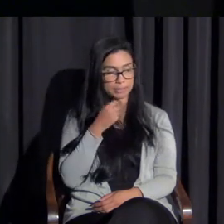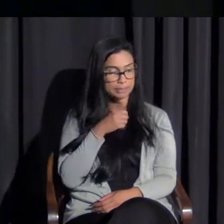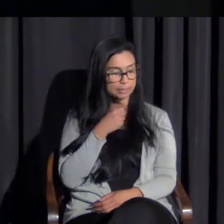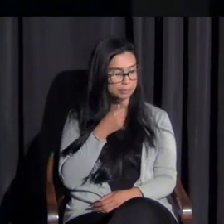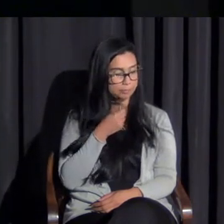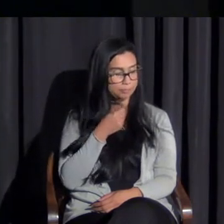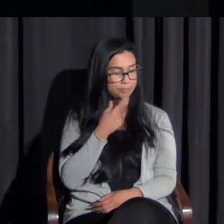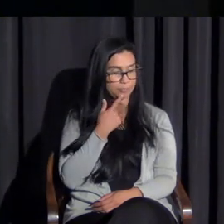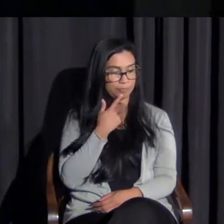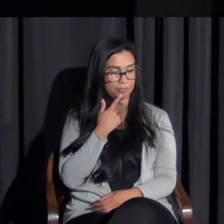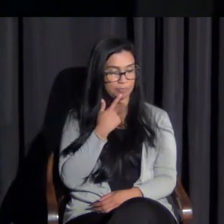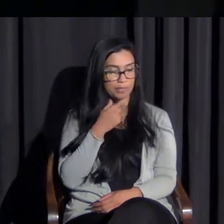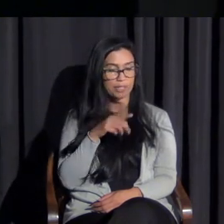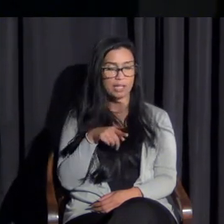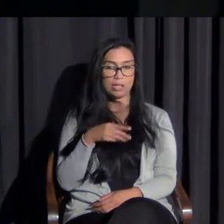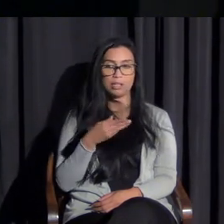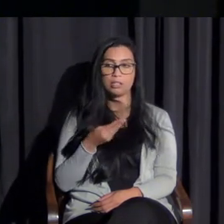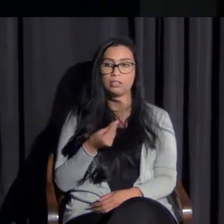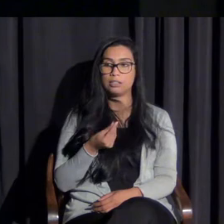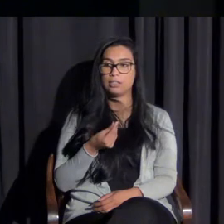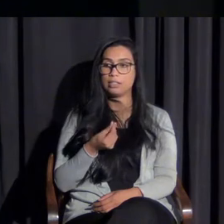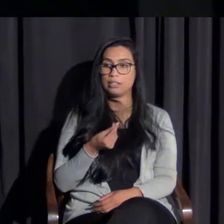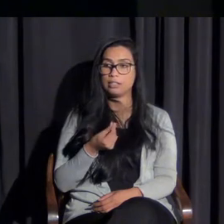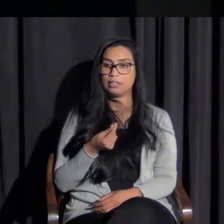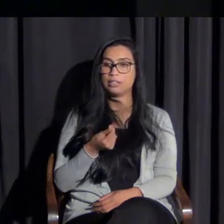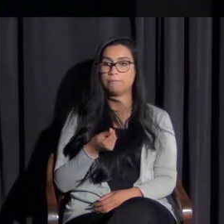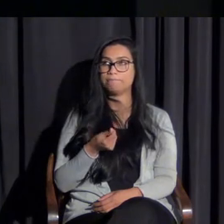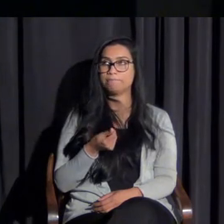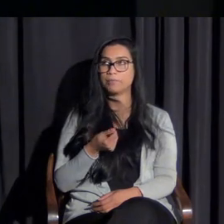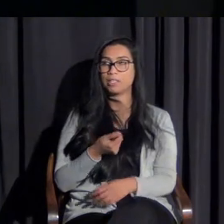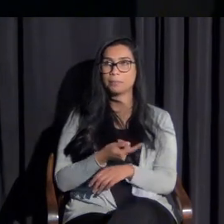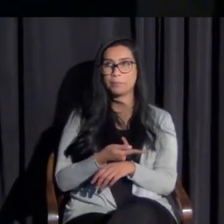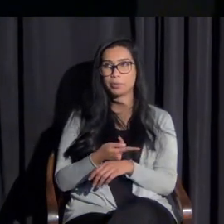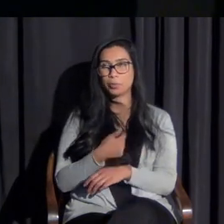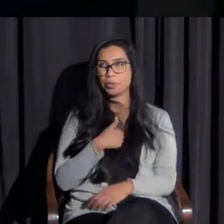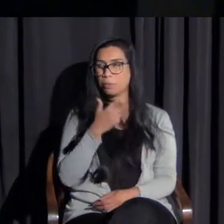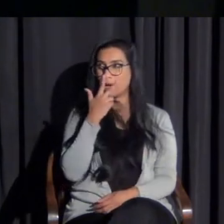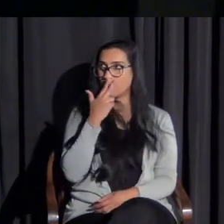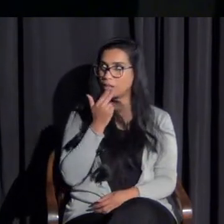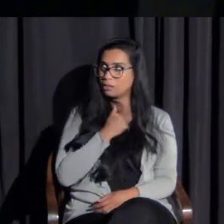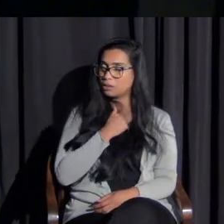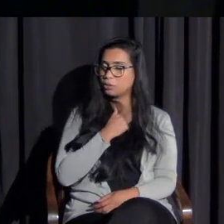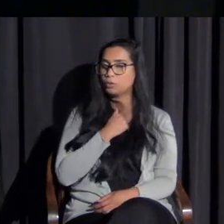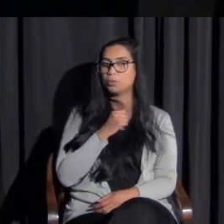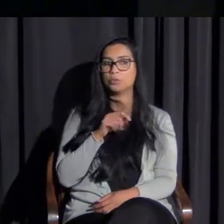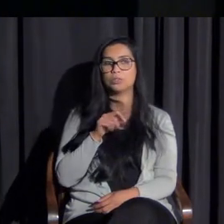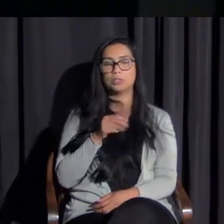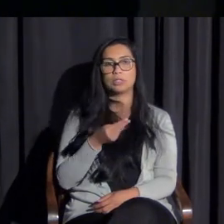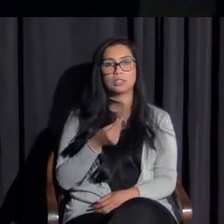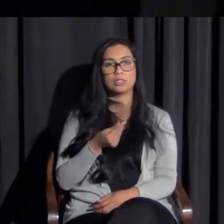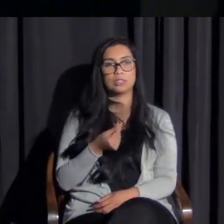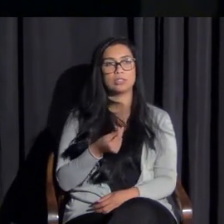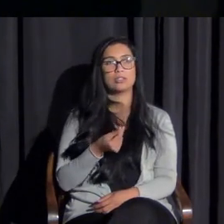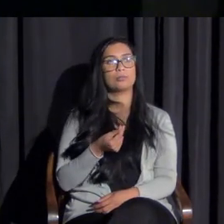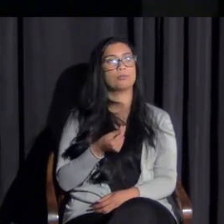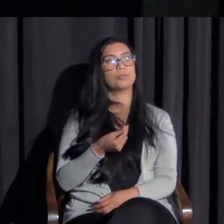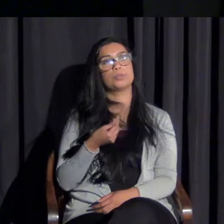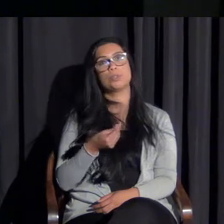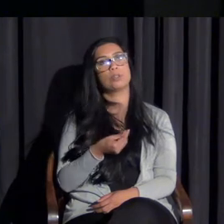O que a gente tem procurado é, de algum modo, considerar... como é que eu posso